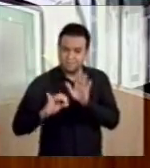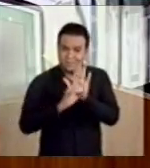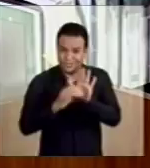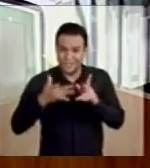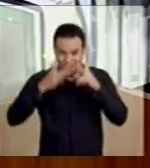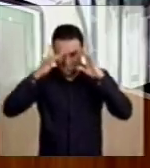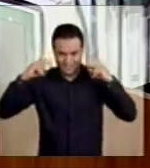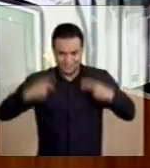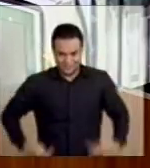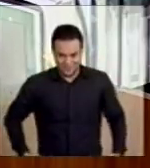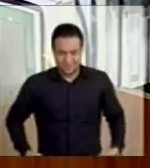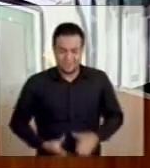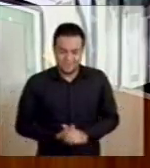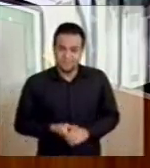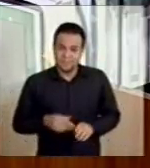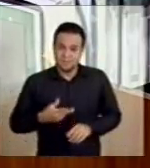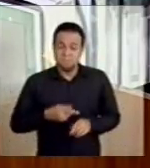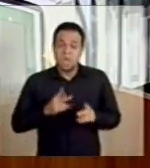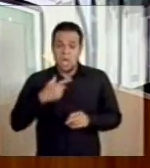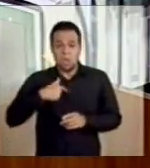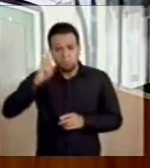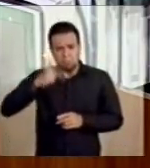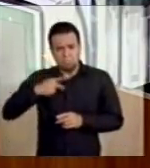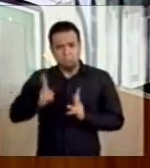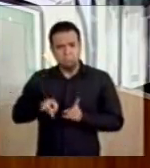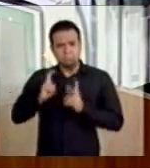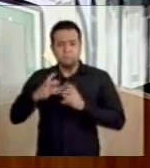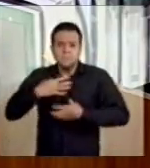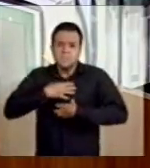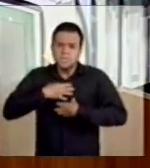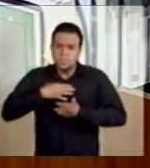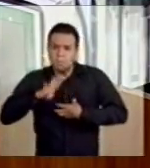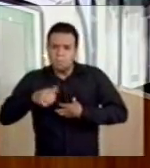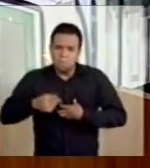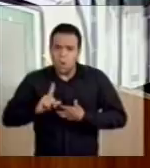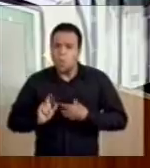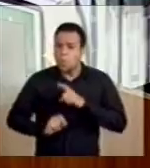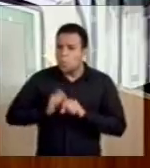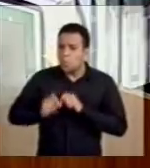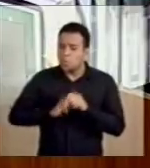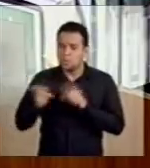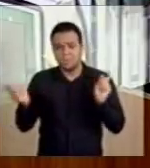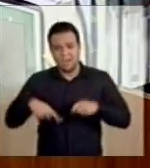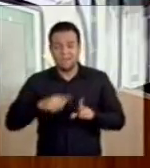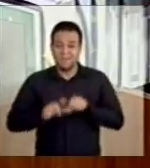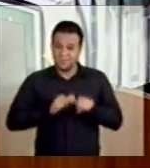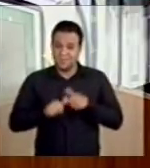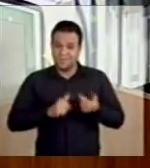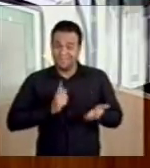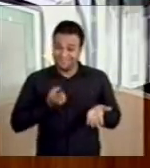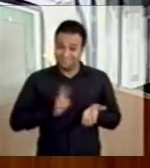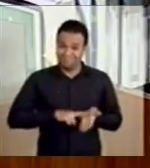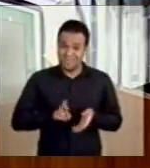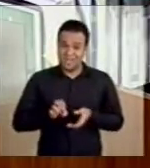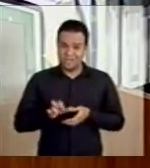da pessoa, segundo a percepção por ela própria revelada e assumida ao que consta dos assentamentos